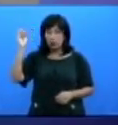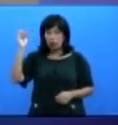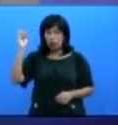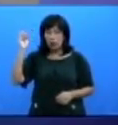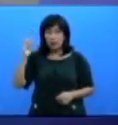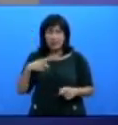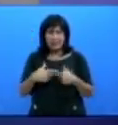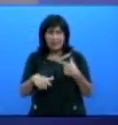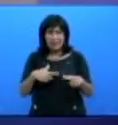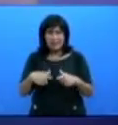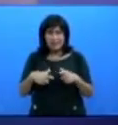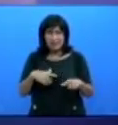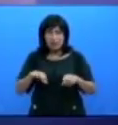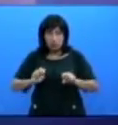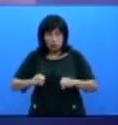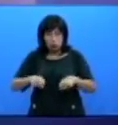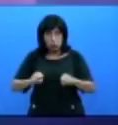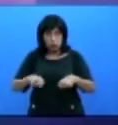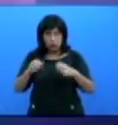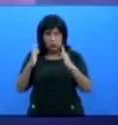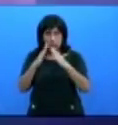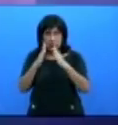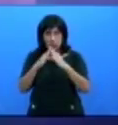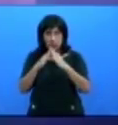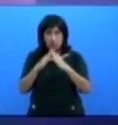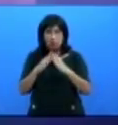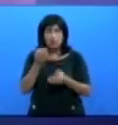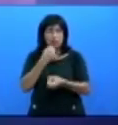Motos já, eu acredito, há mais de 20 anos.